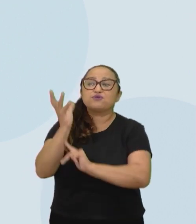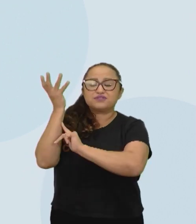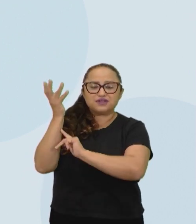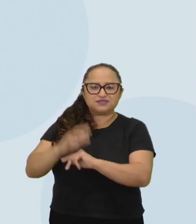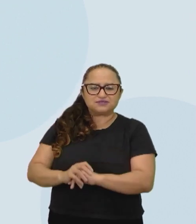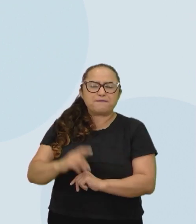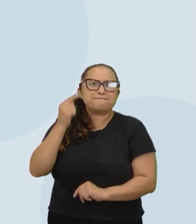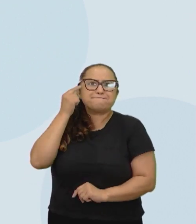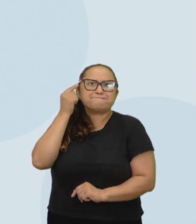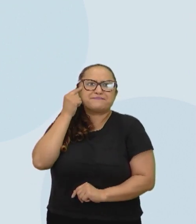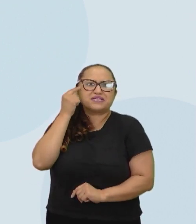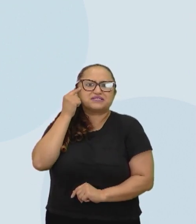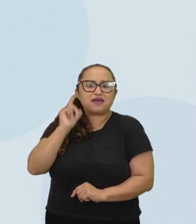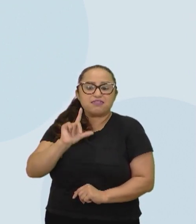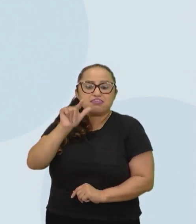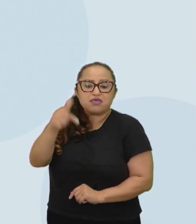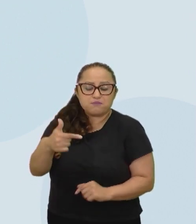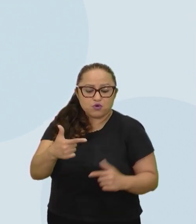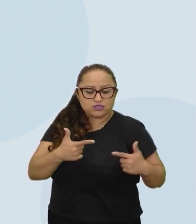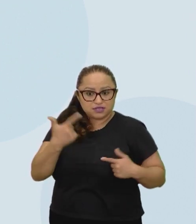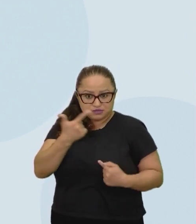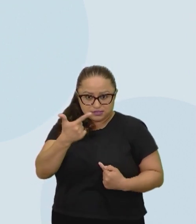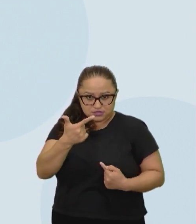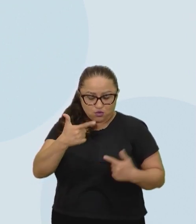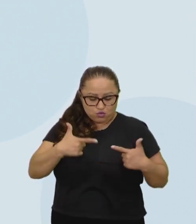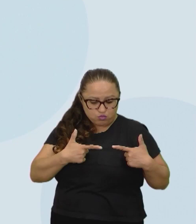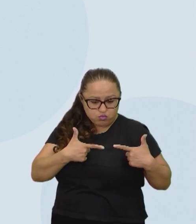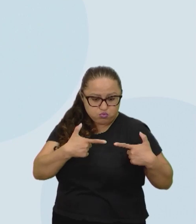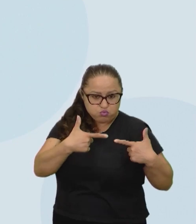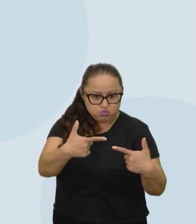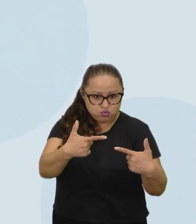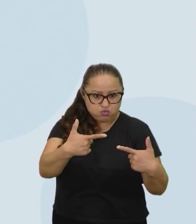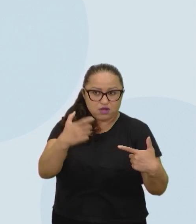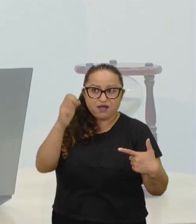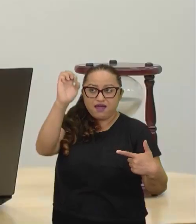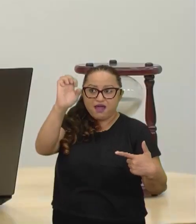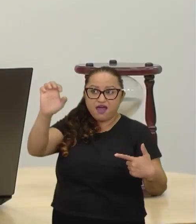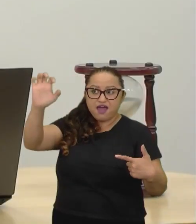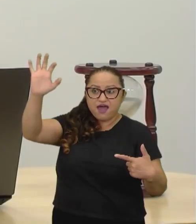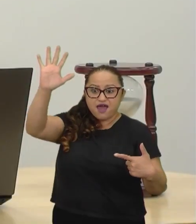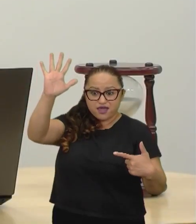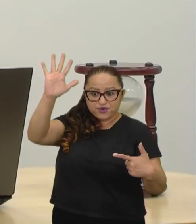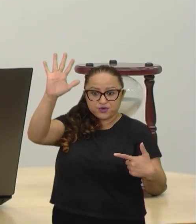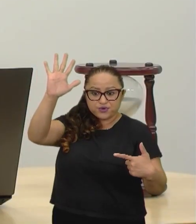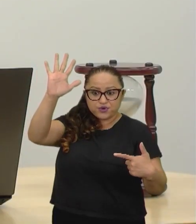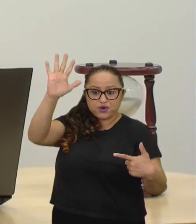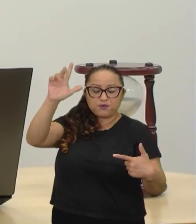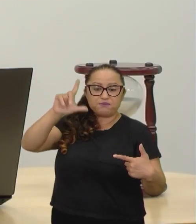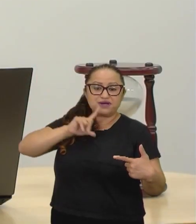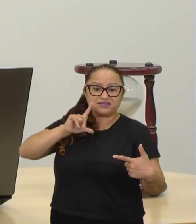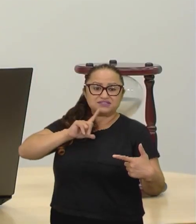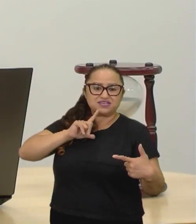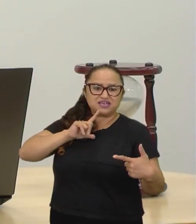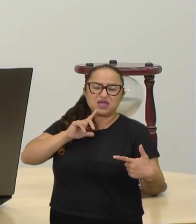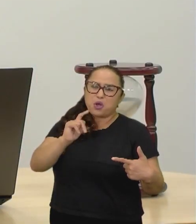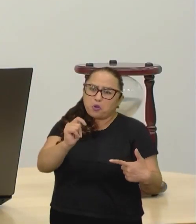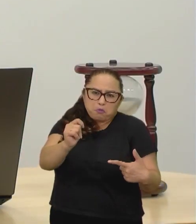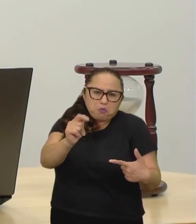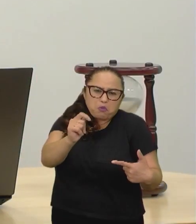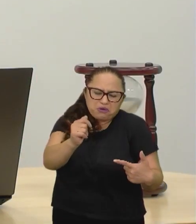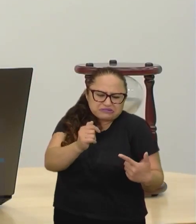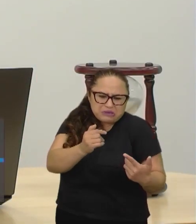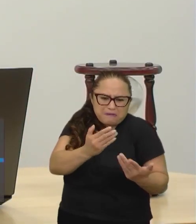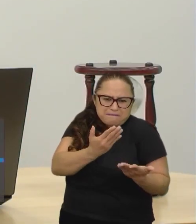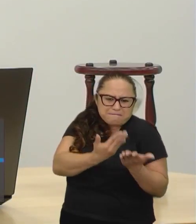gente precisa pensar que após a Segunda Guerra Mundial, a Europa, né, ela está em franco declínio, porque a maioria